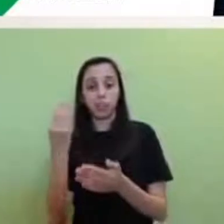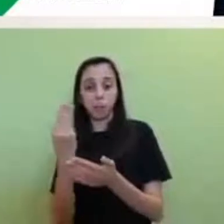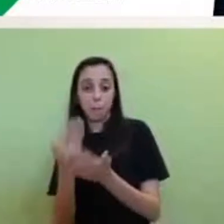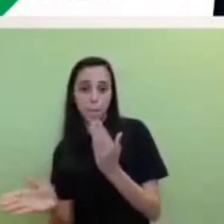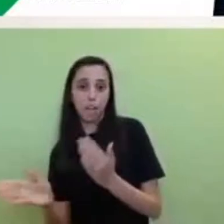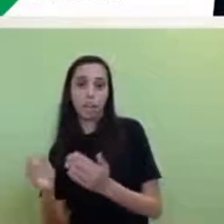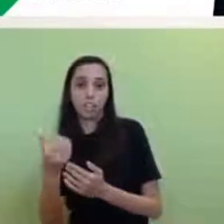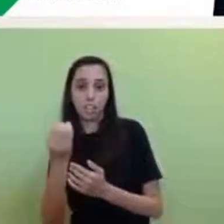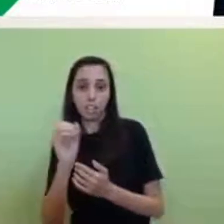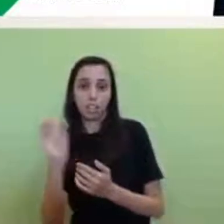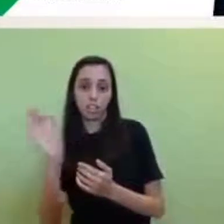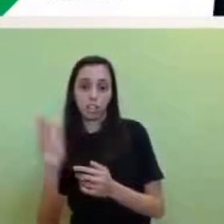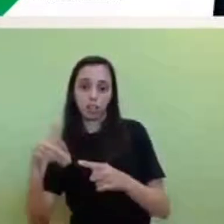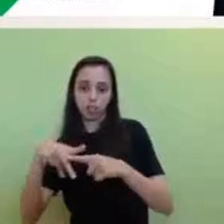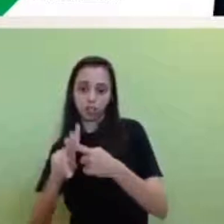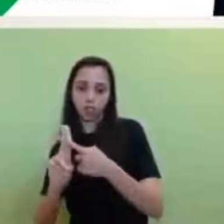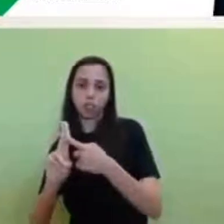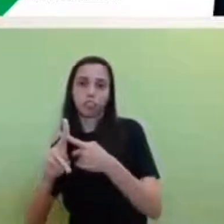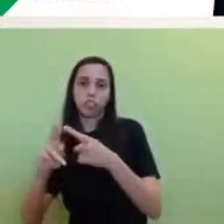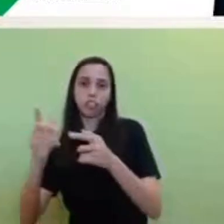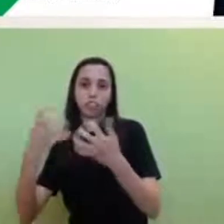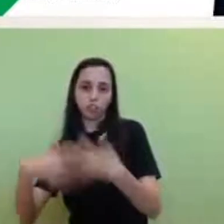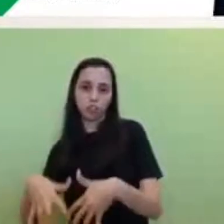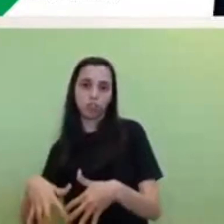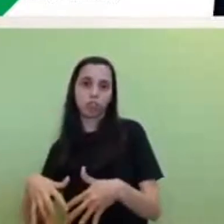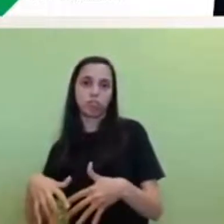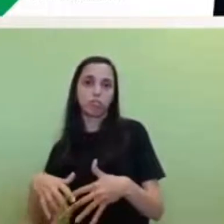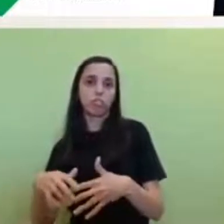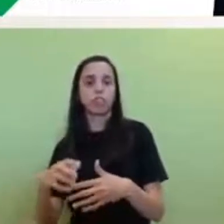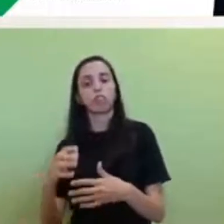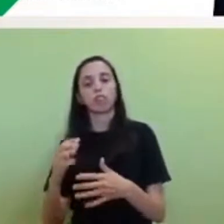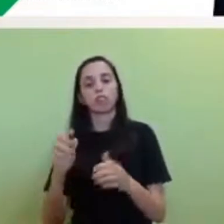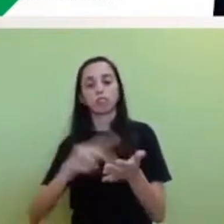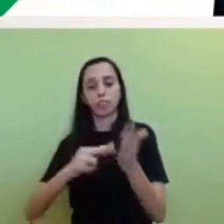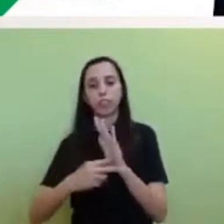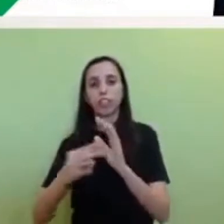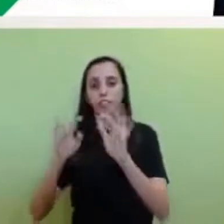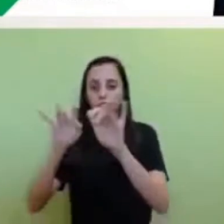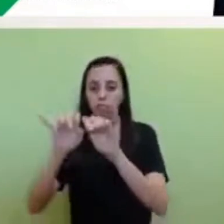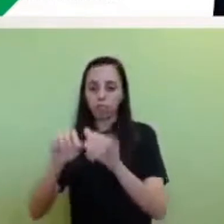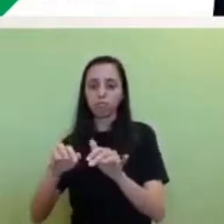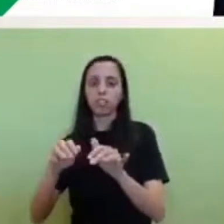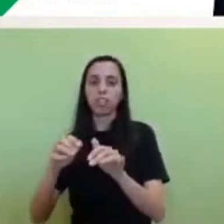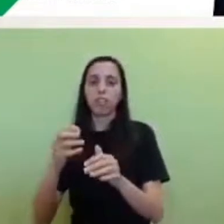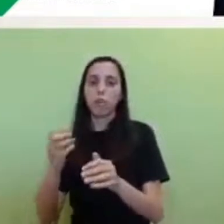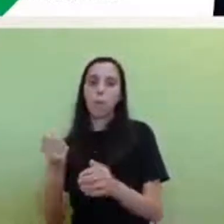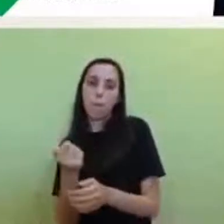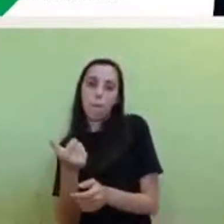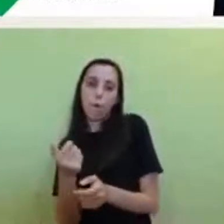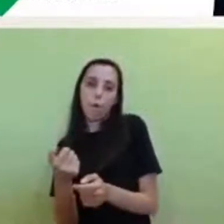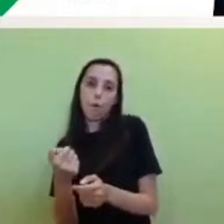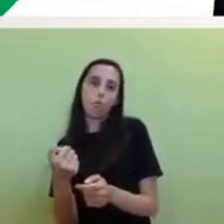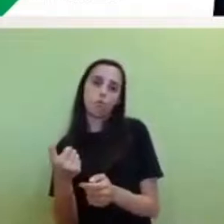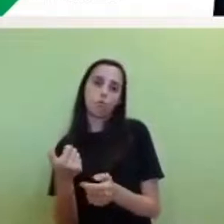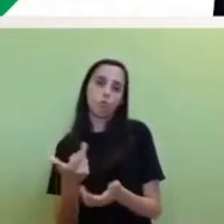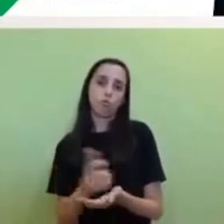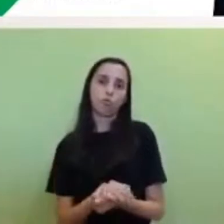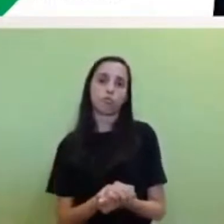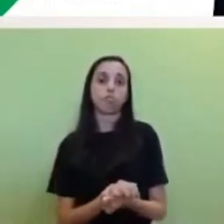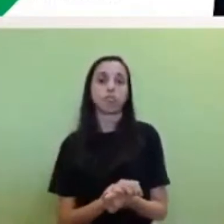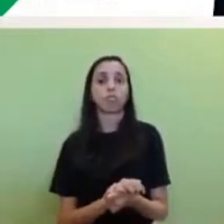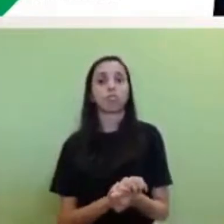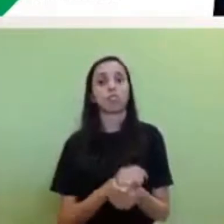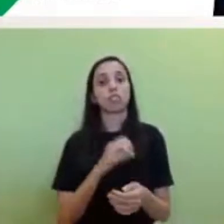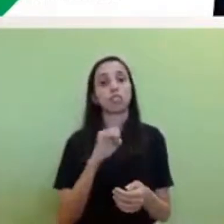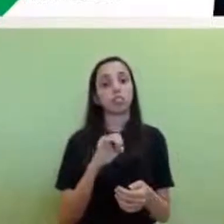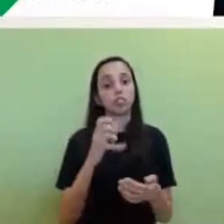só com pós-edição, significa que você escreveu pouco. Você só vai precisar editar. O que você precisou que tivesse